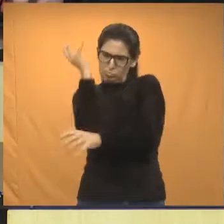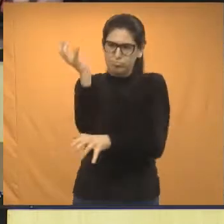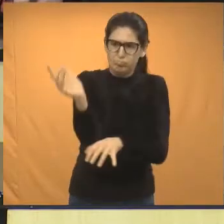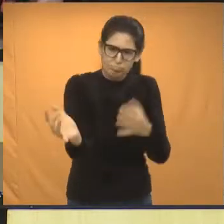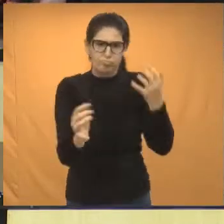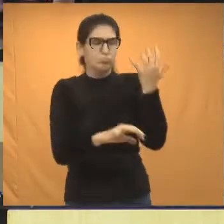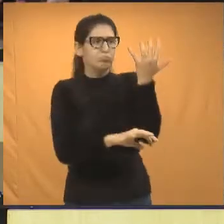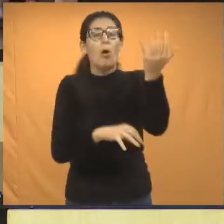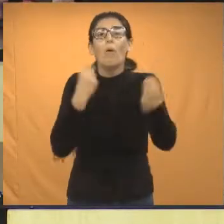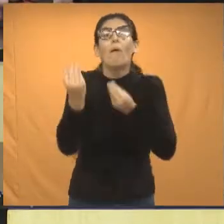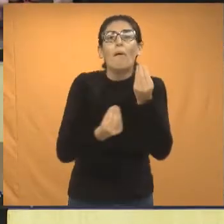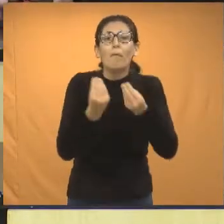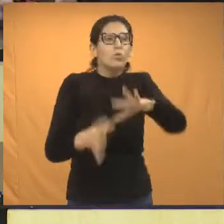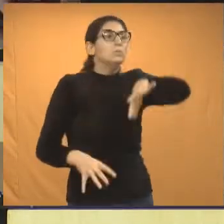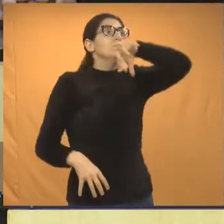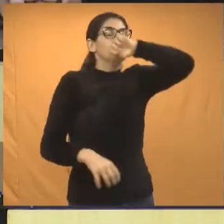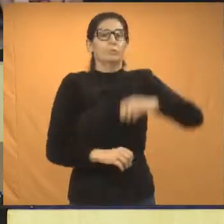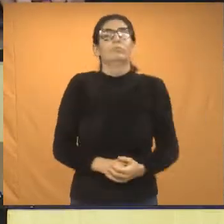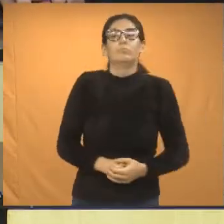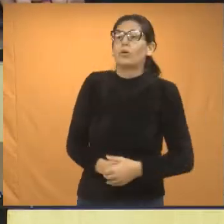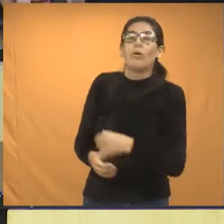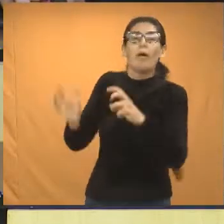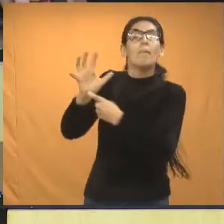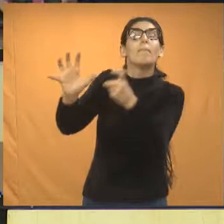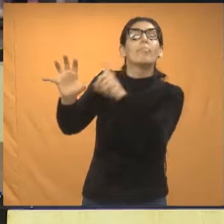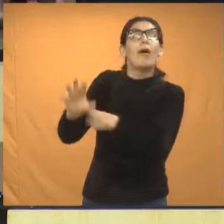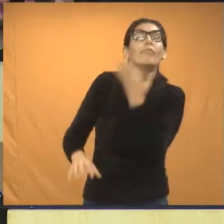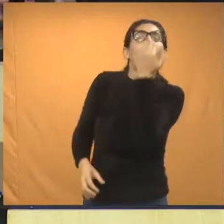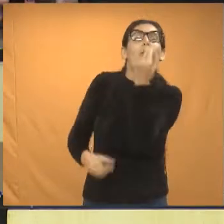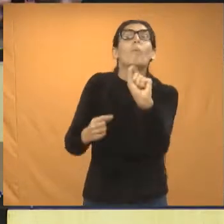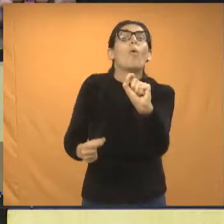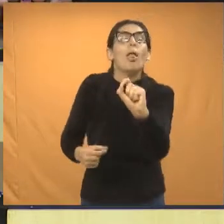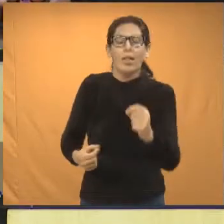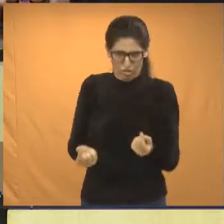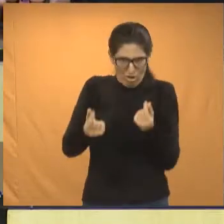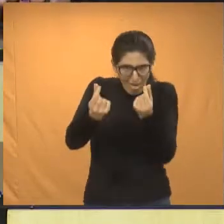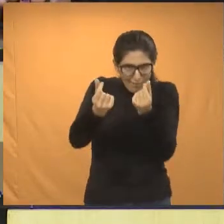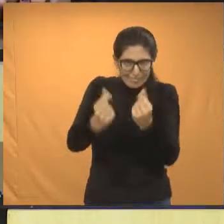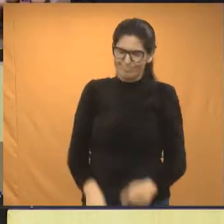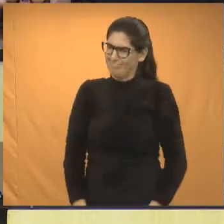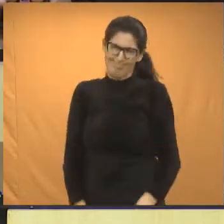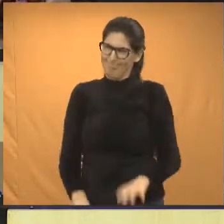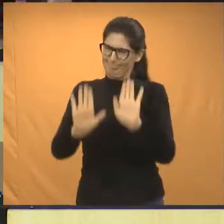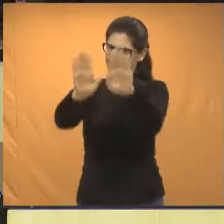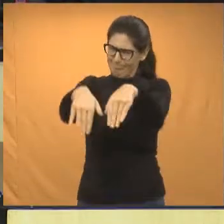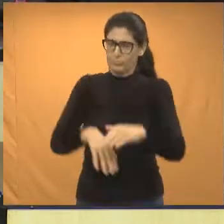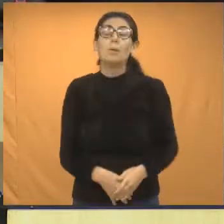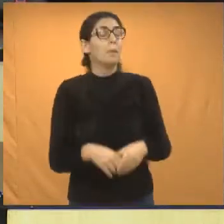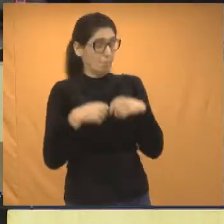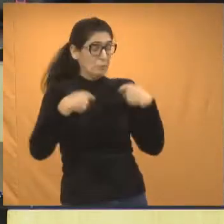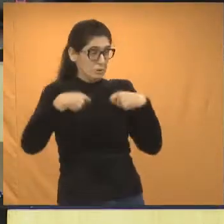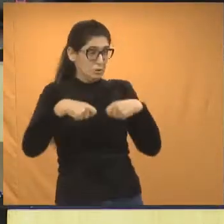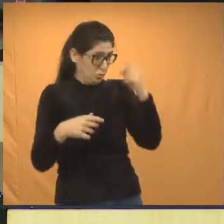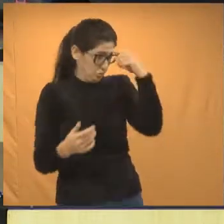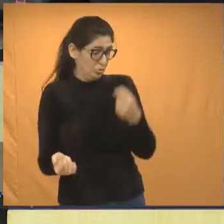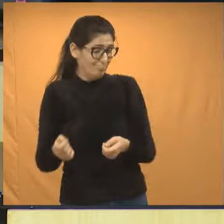respirar, né? E aí nós vamos comer o quê? Dinheiro, não é? Então, está aí a minha posição. Eu realmente gostaria de ter estudado mais o projeto. Nós